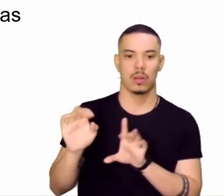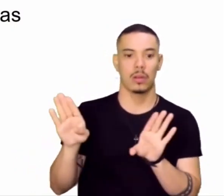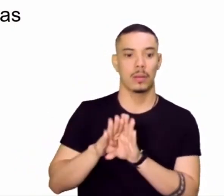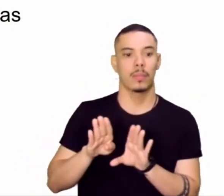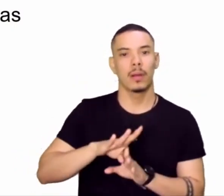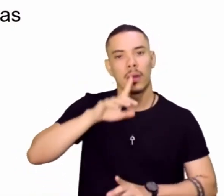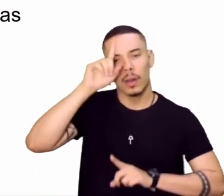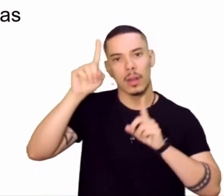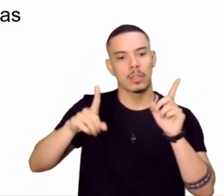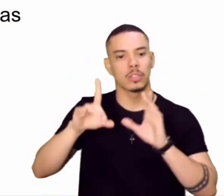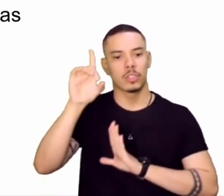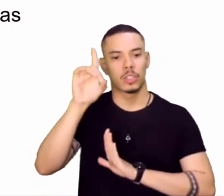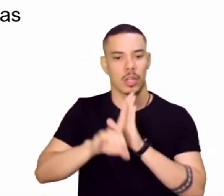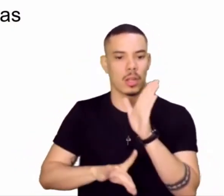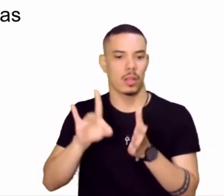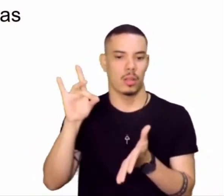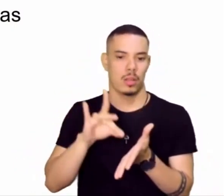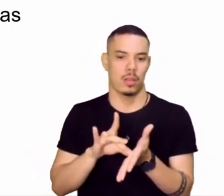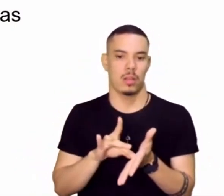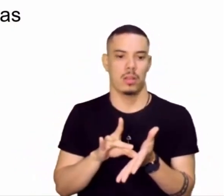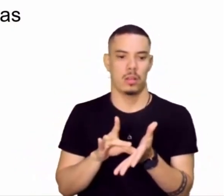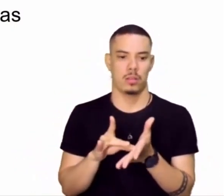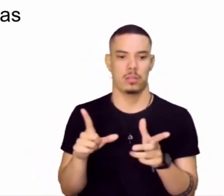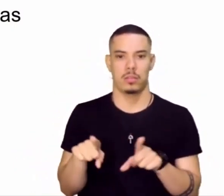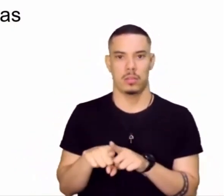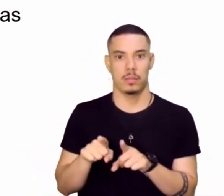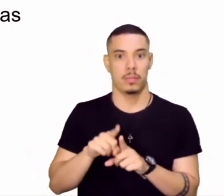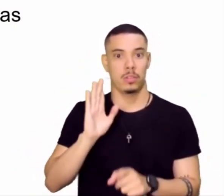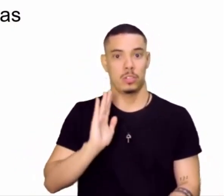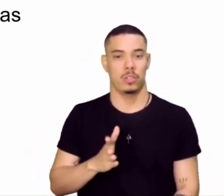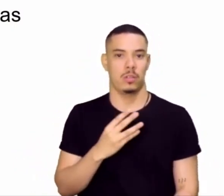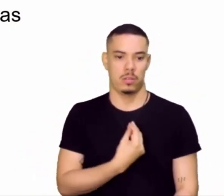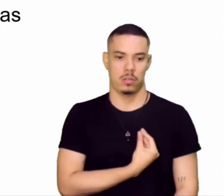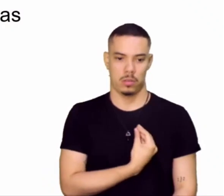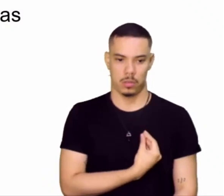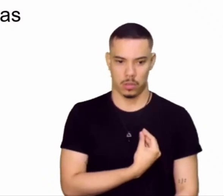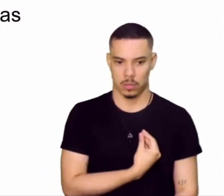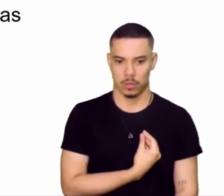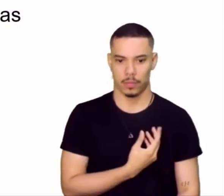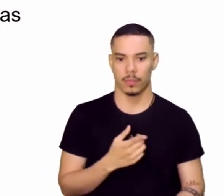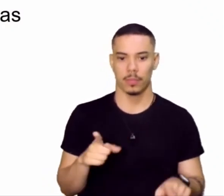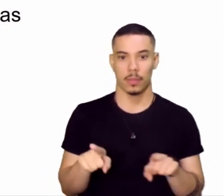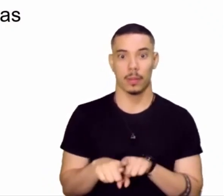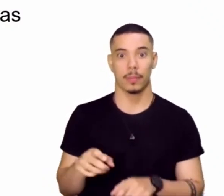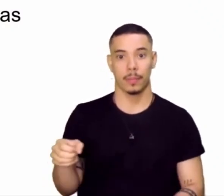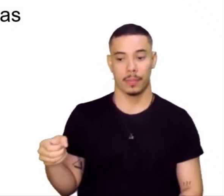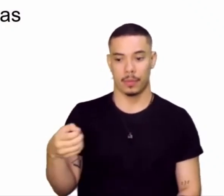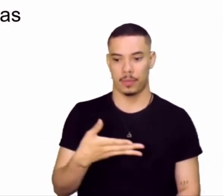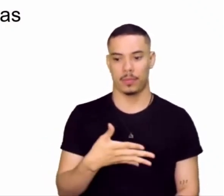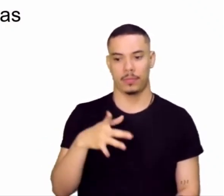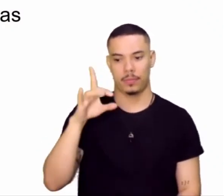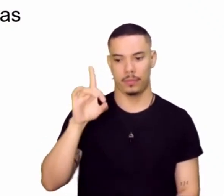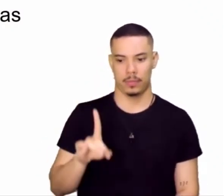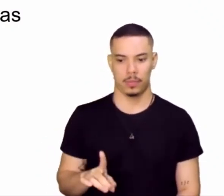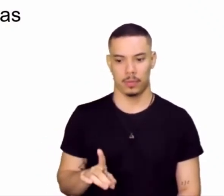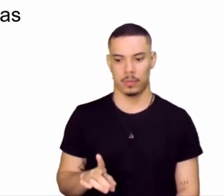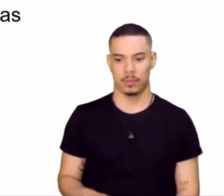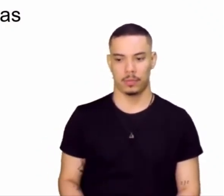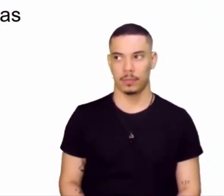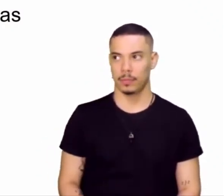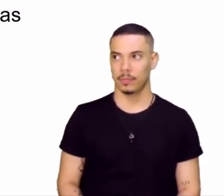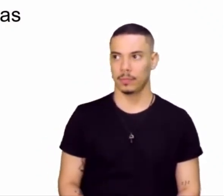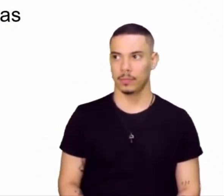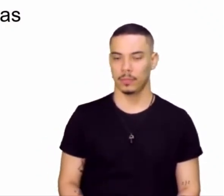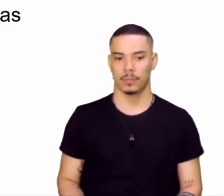criação de direitos reais, né? A ampliação de direitos existentes e a criação de novos. Então tá aqui. É